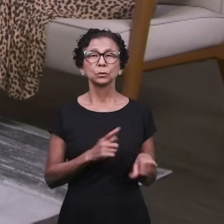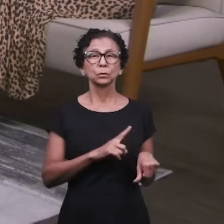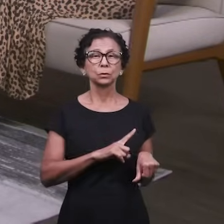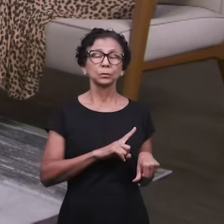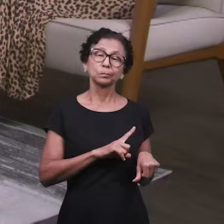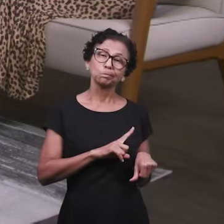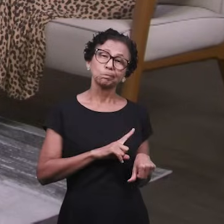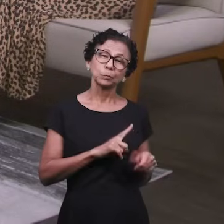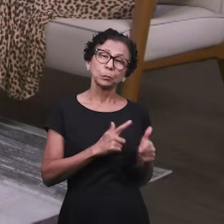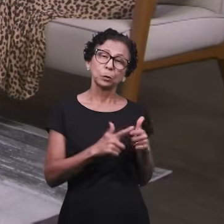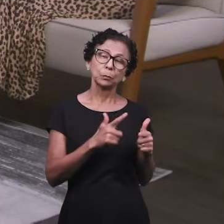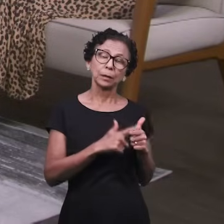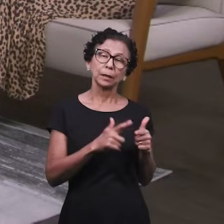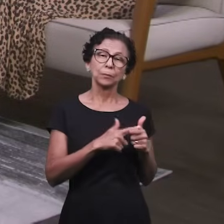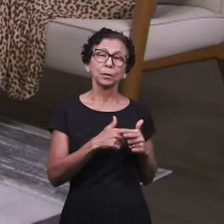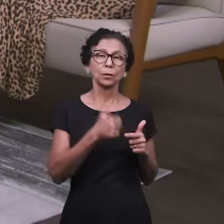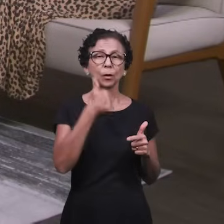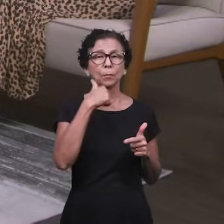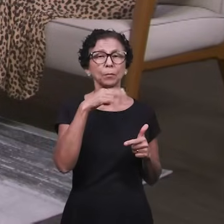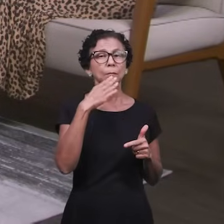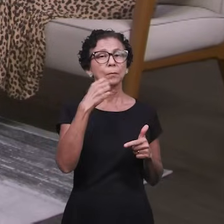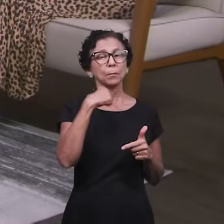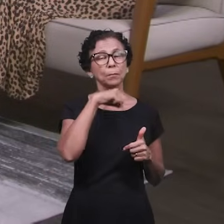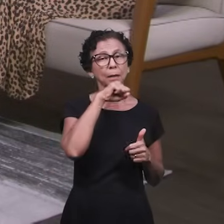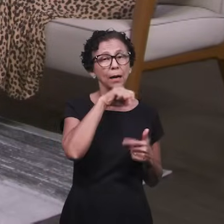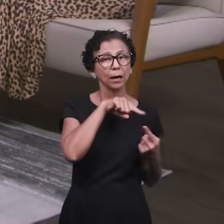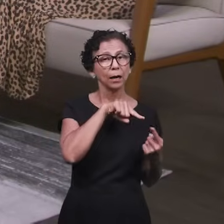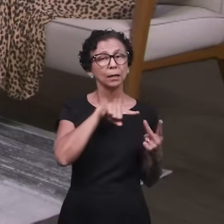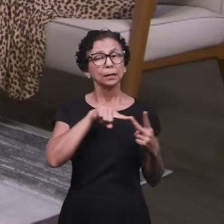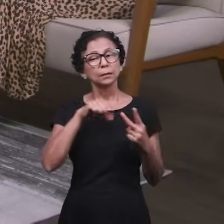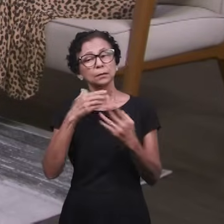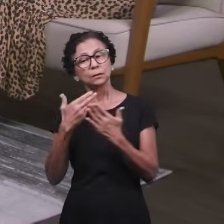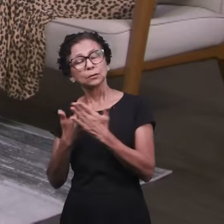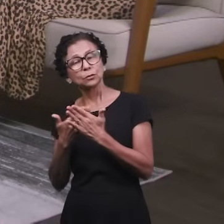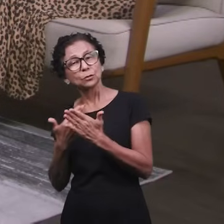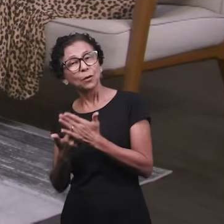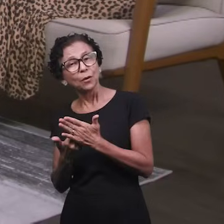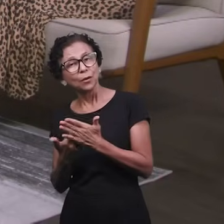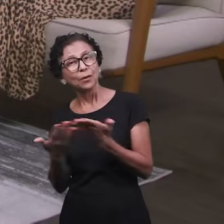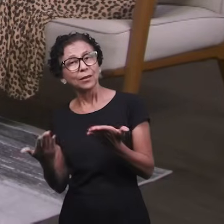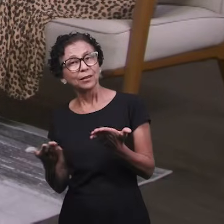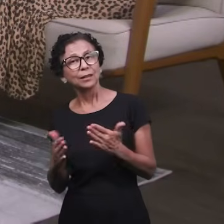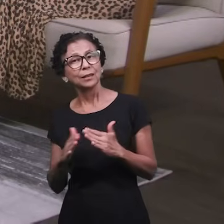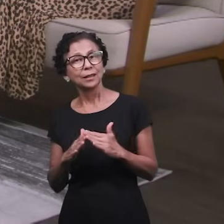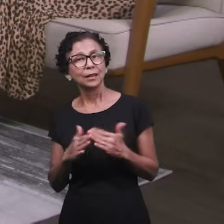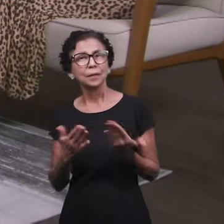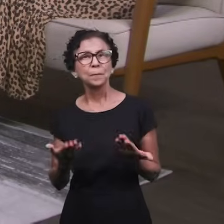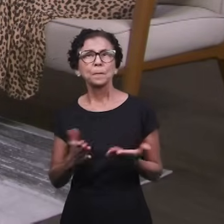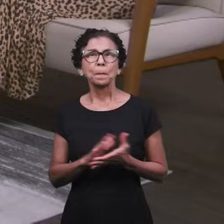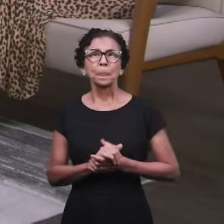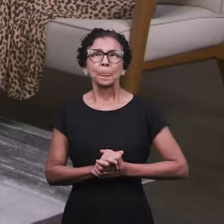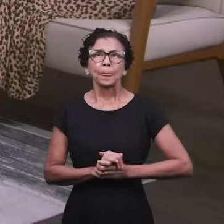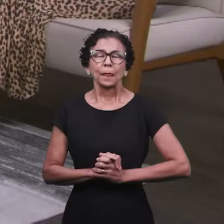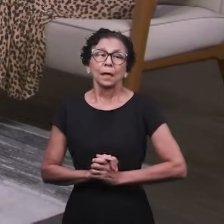no colégio, na própria organização, nessa aula, esse conteúdo tão importante que vocês passam, às vezes a gente nem